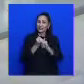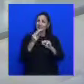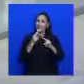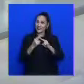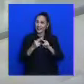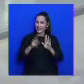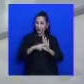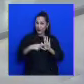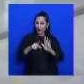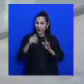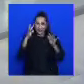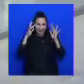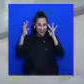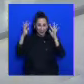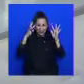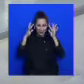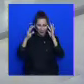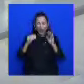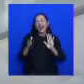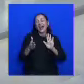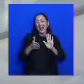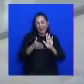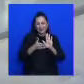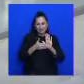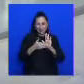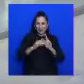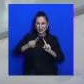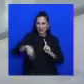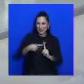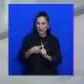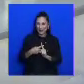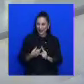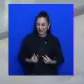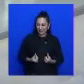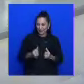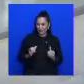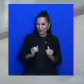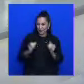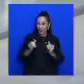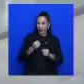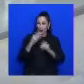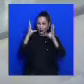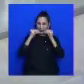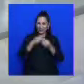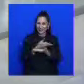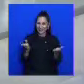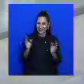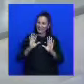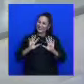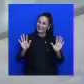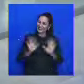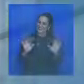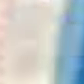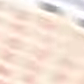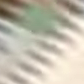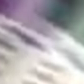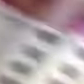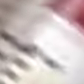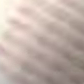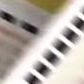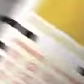loterias Caixa. Já pensou? Aposte na Mais Milionária. Uma ótima noite para você e até mais!